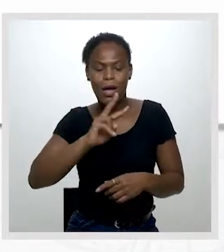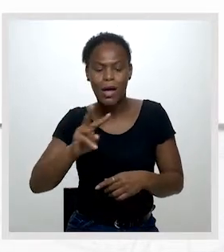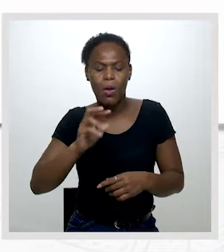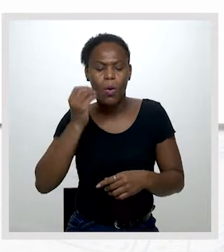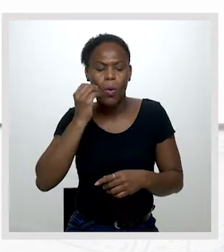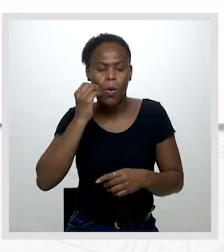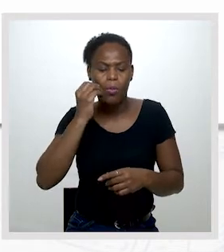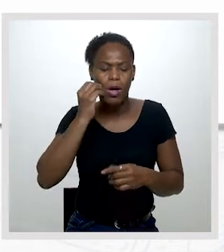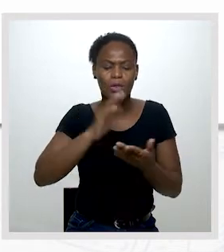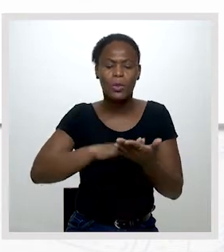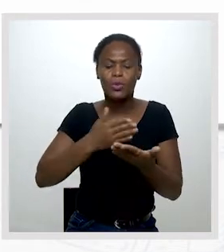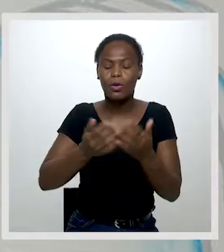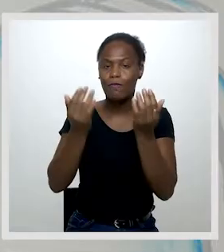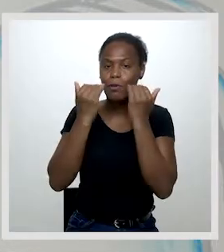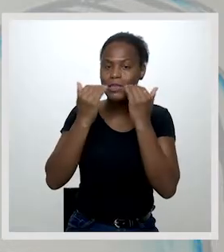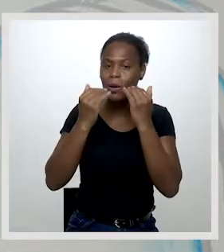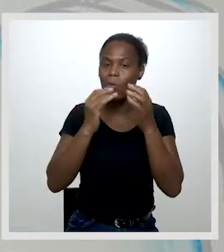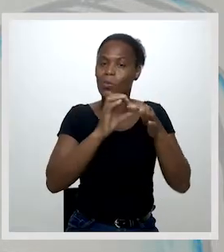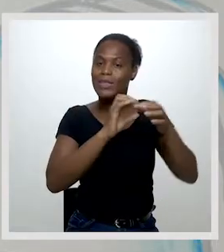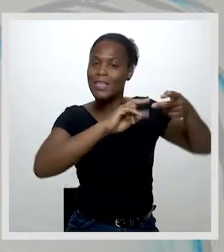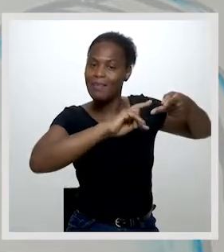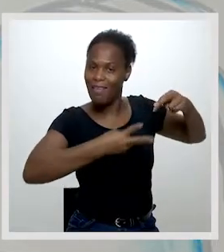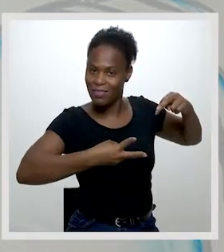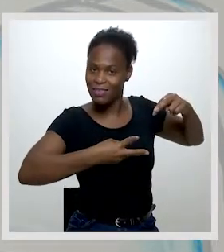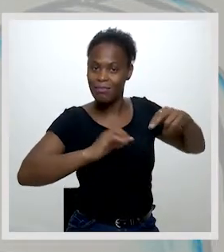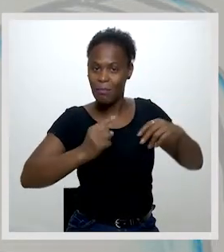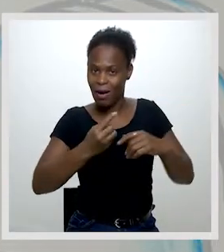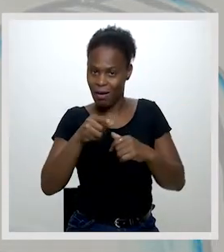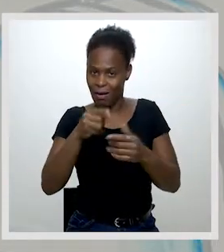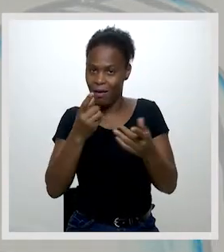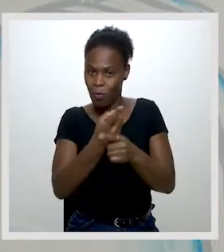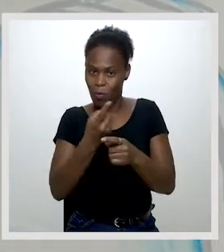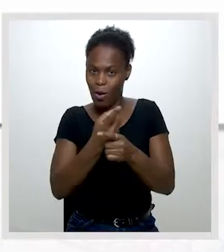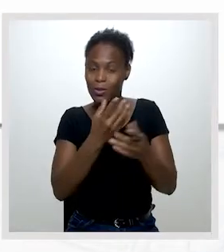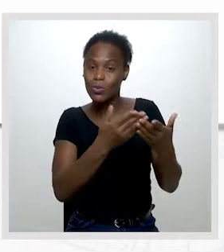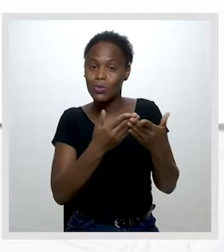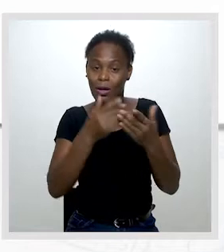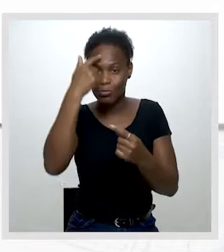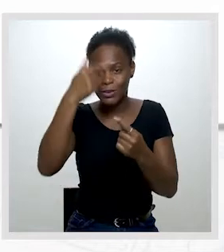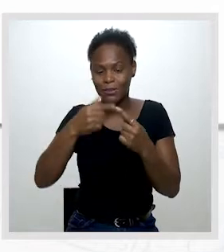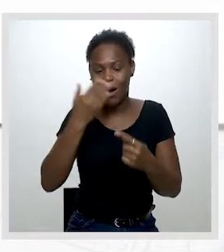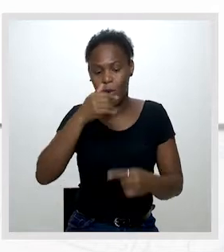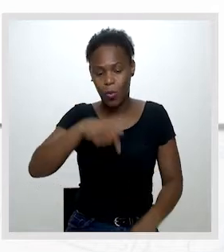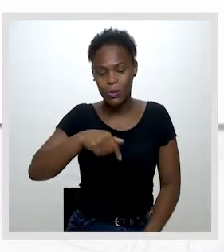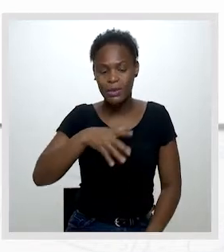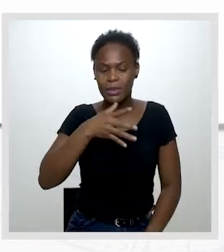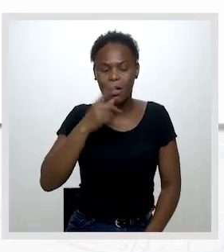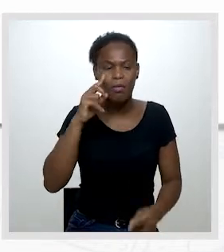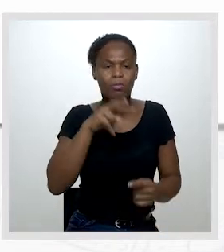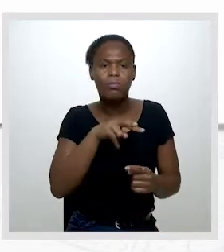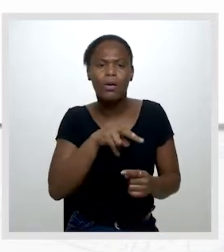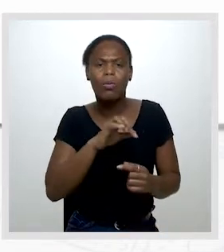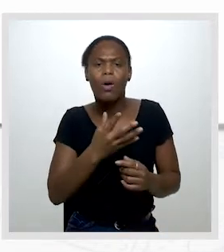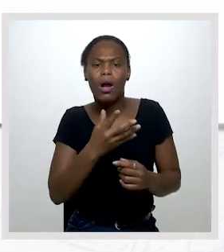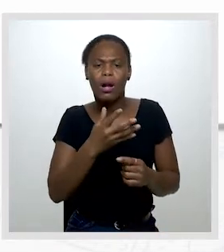da informação genética. E para estudar isso, temos como objetivo da nossa aula identificar os